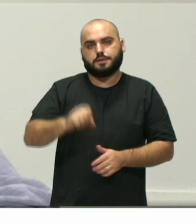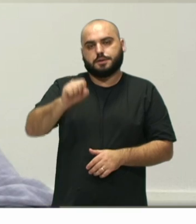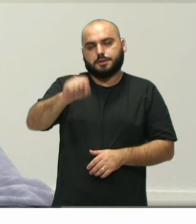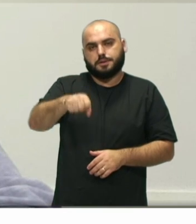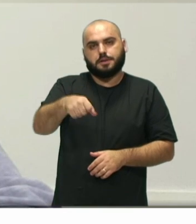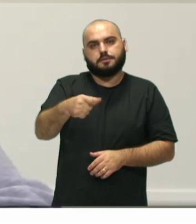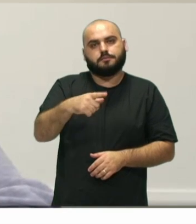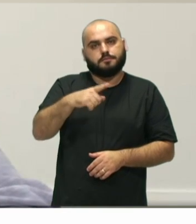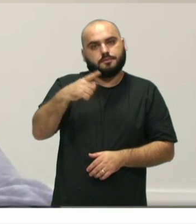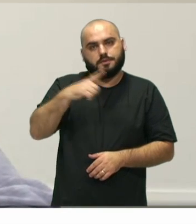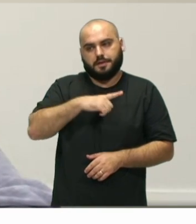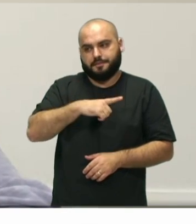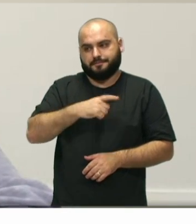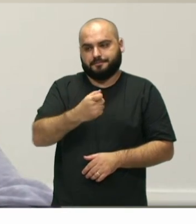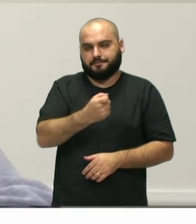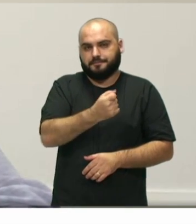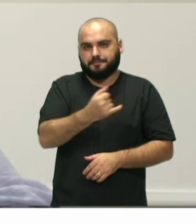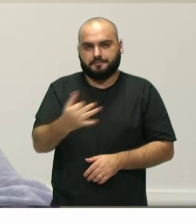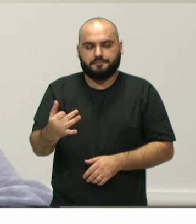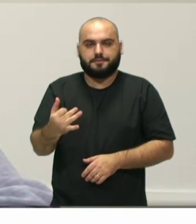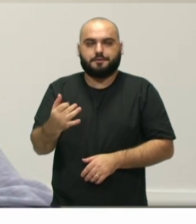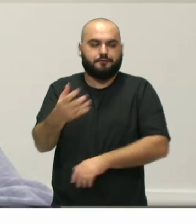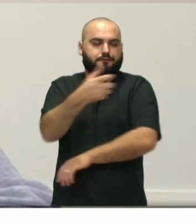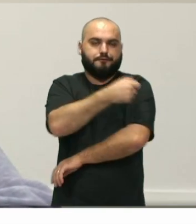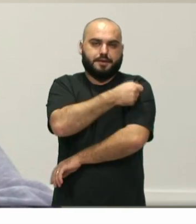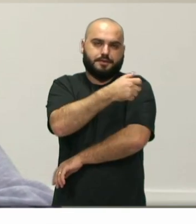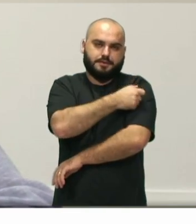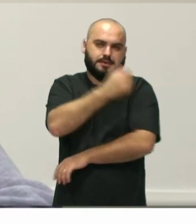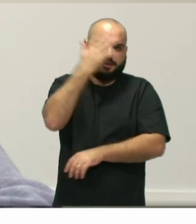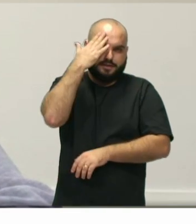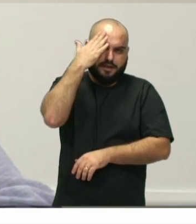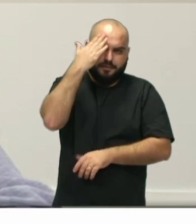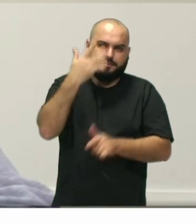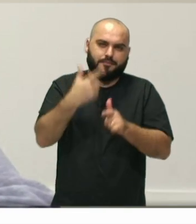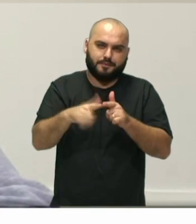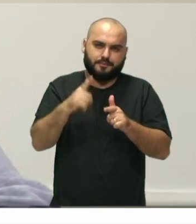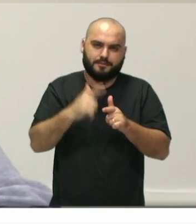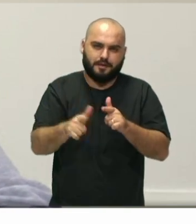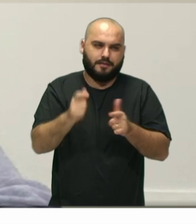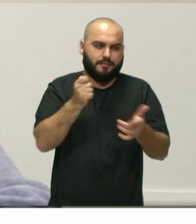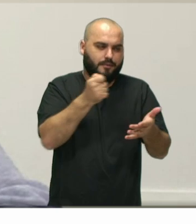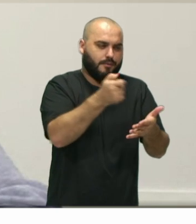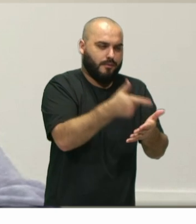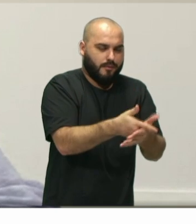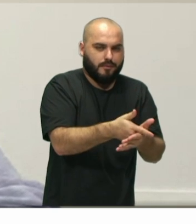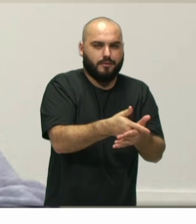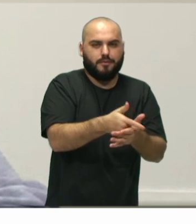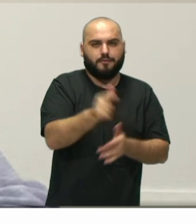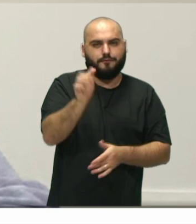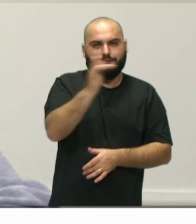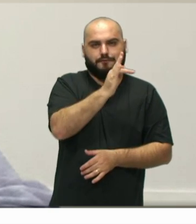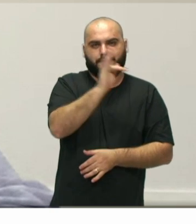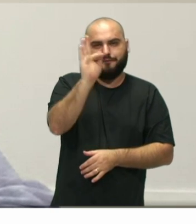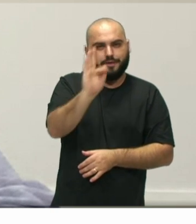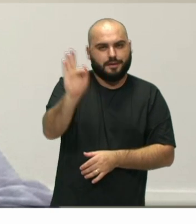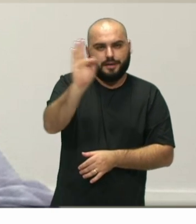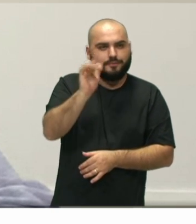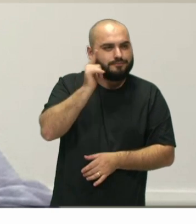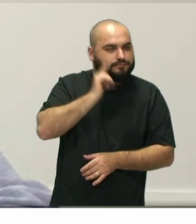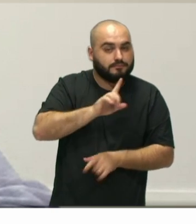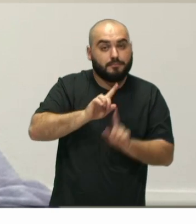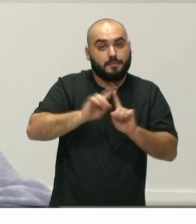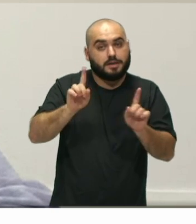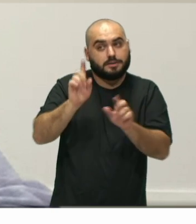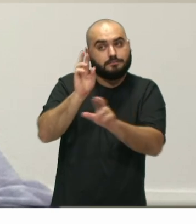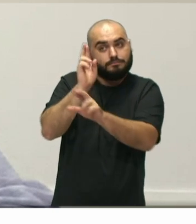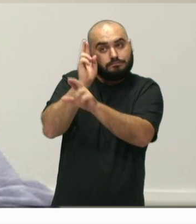depende do número de doses que nós vamos receber, a gente sabe que está tendo um problema de logística, de compra, né, do governo federal, mas a gente torce